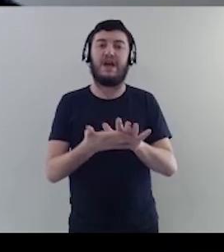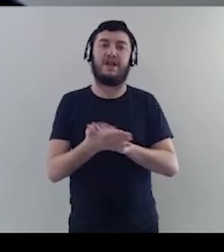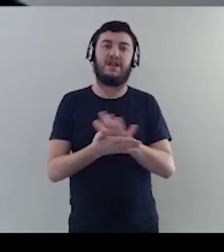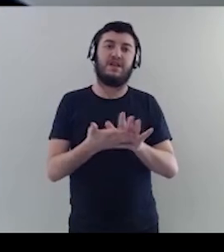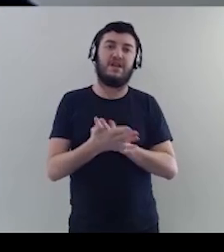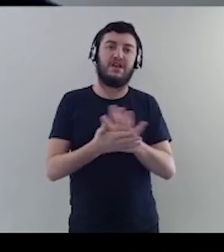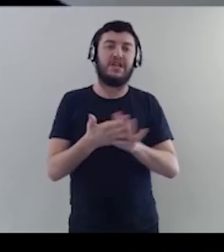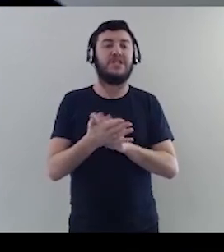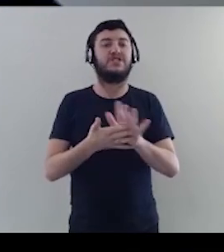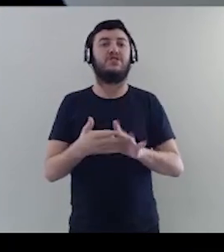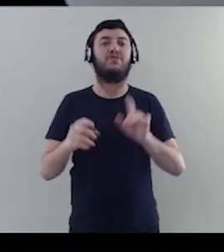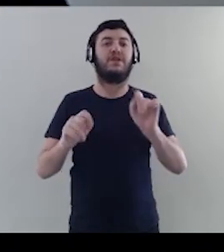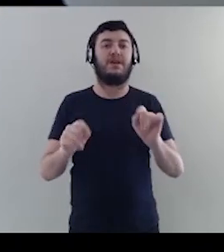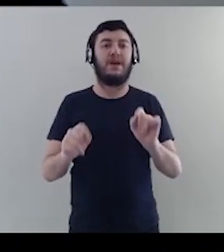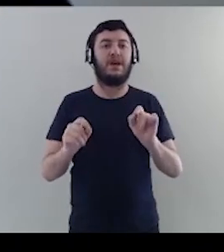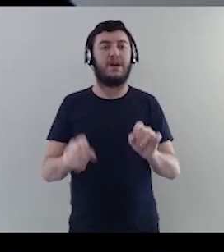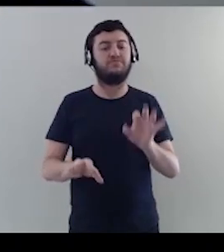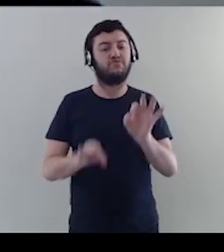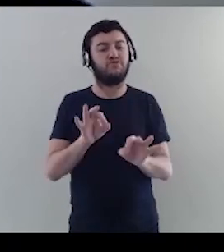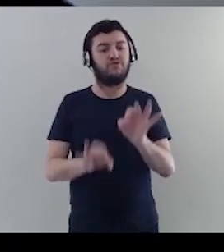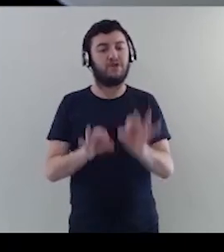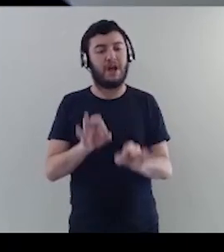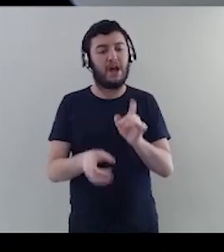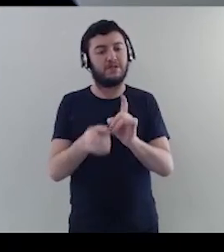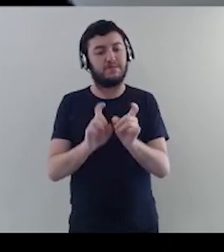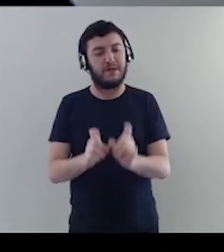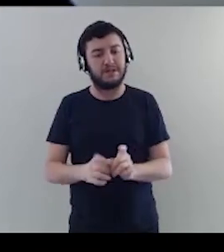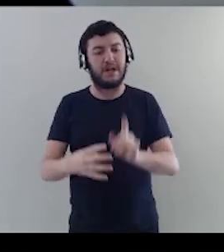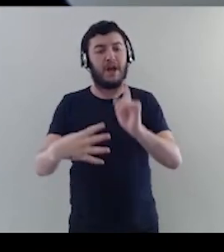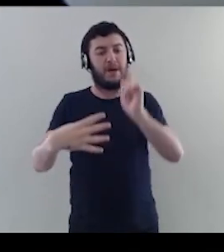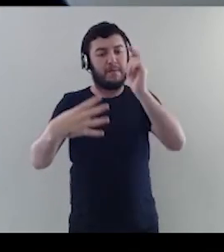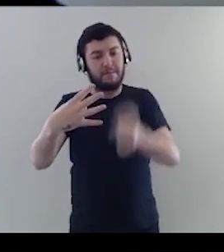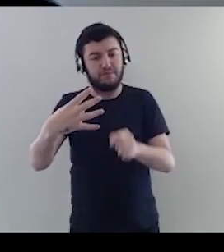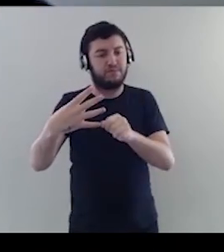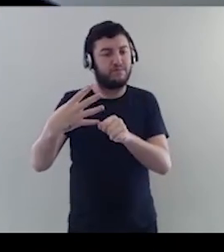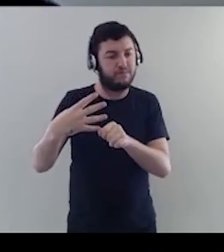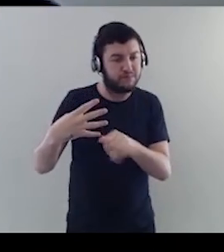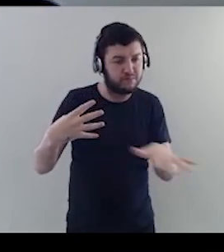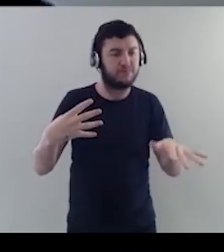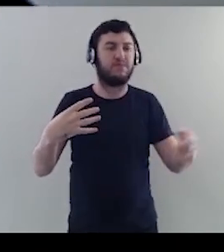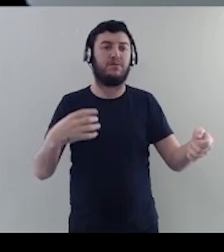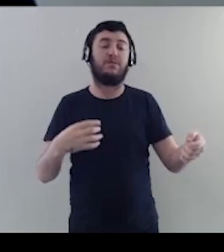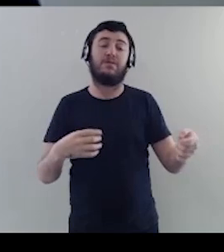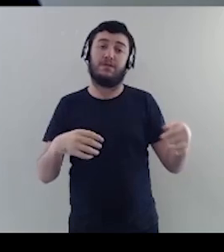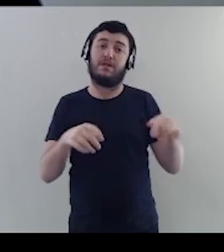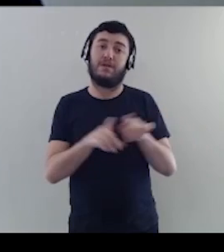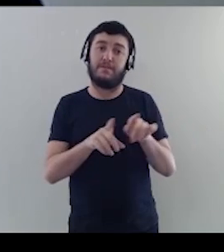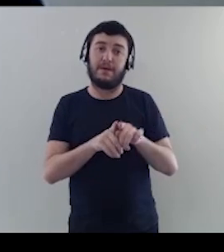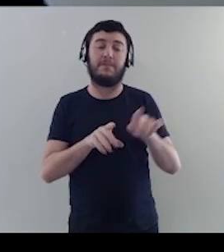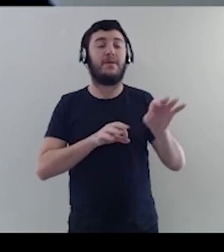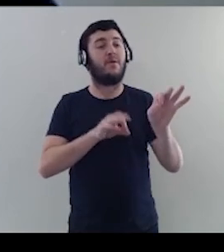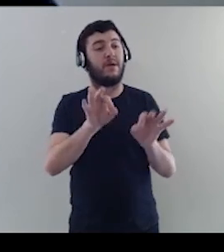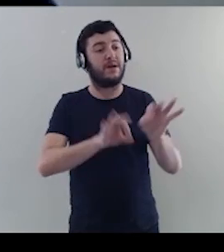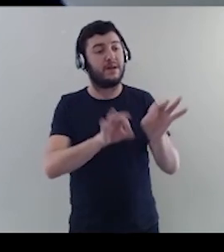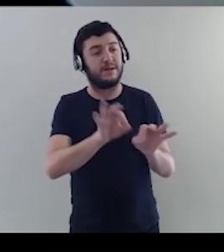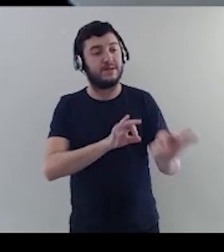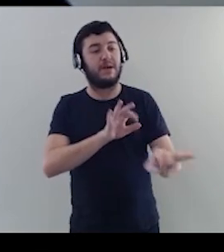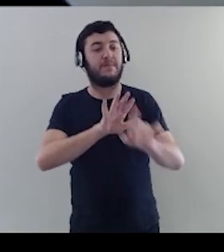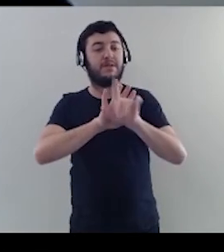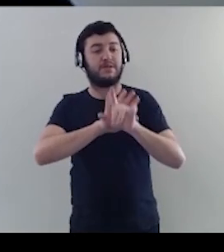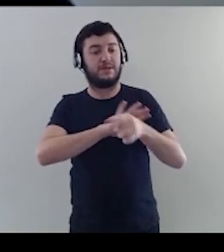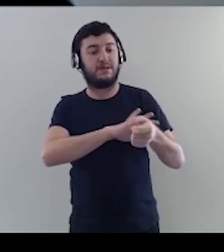nova jurisprudência a esta mesma crise, mais tolerante com o legislador, então temos aqui um sistema de dois pesos, duas medidas.